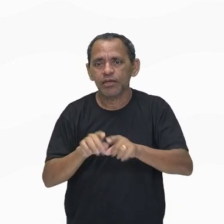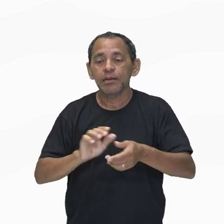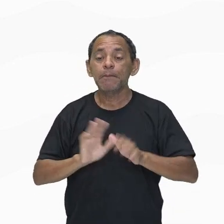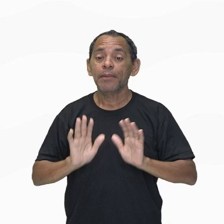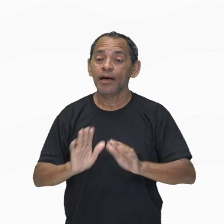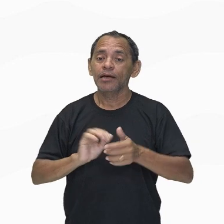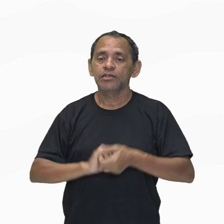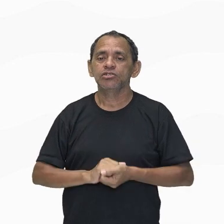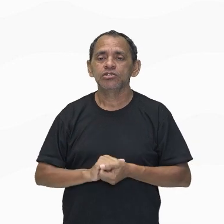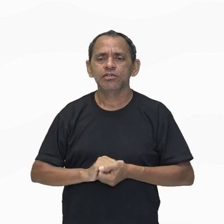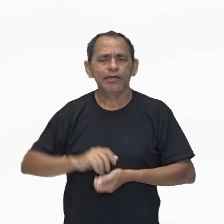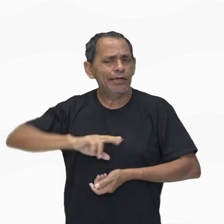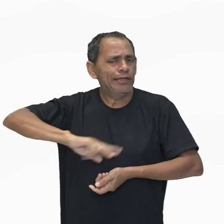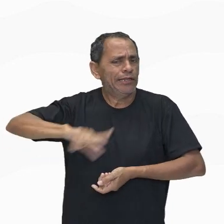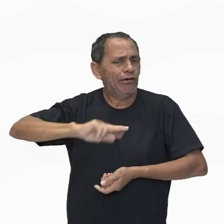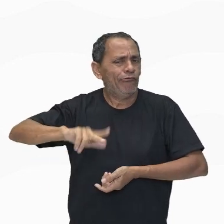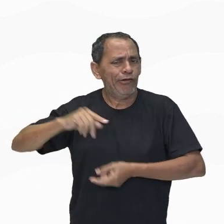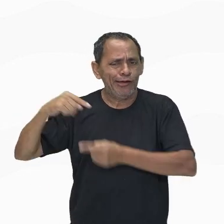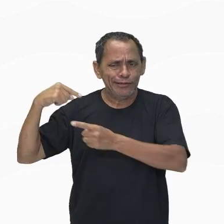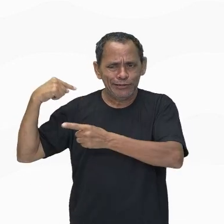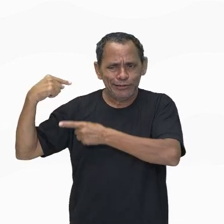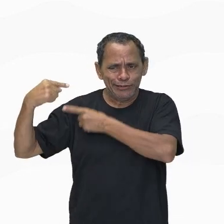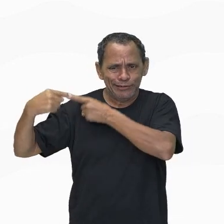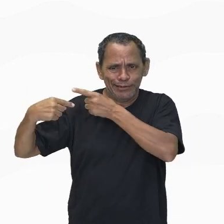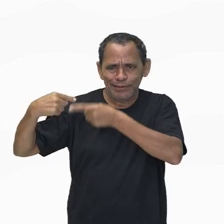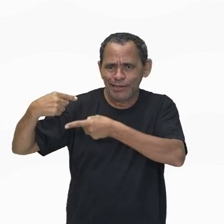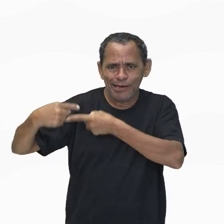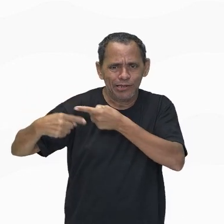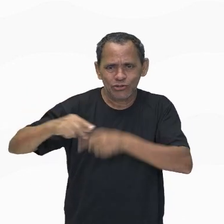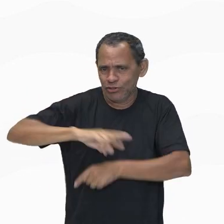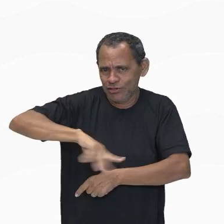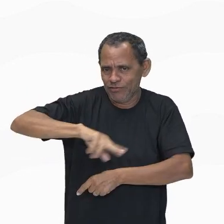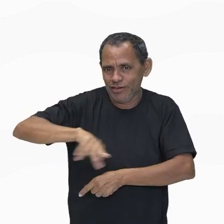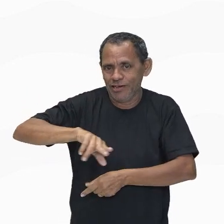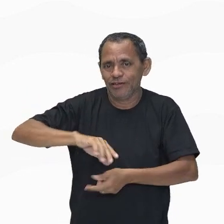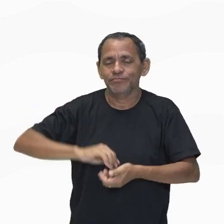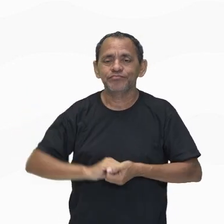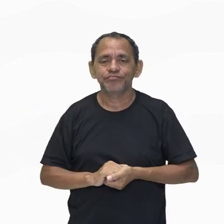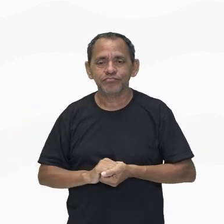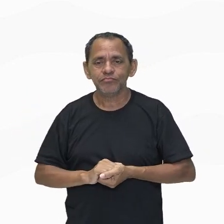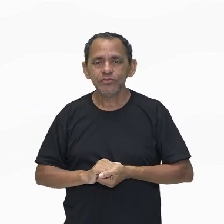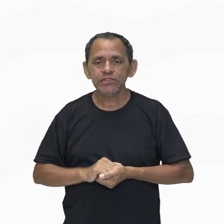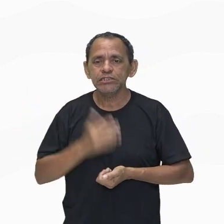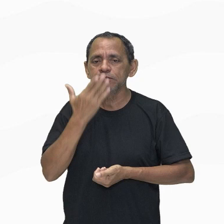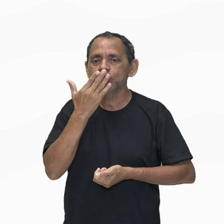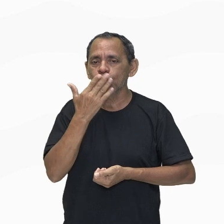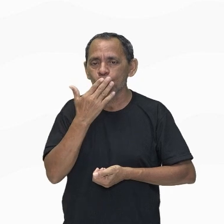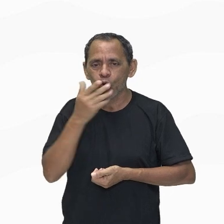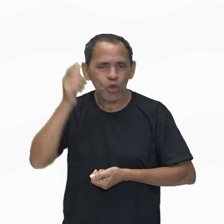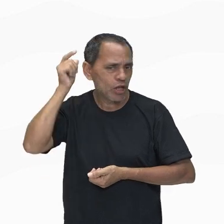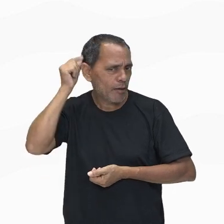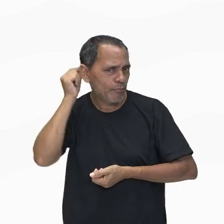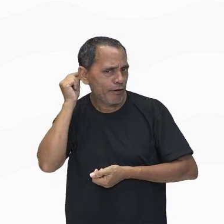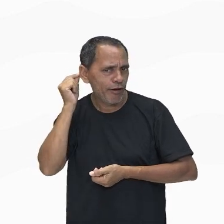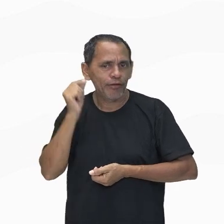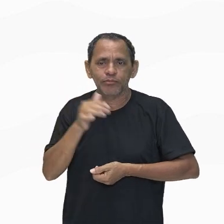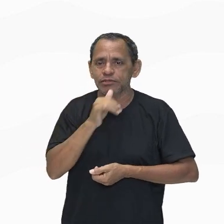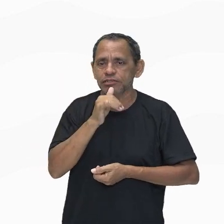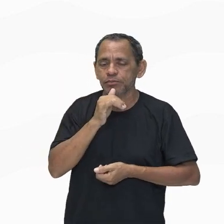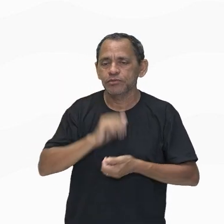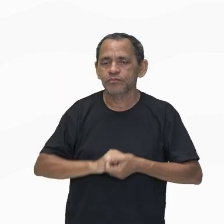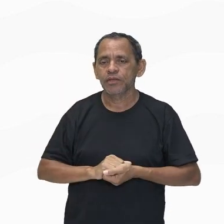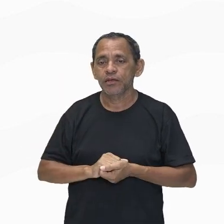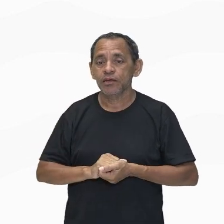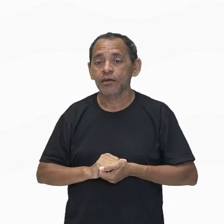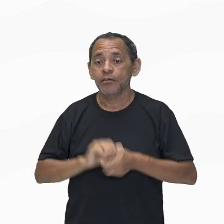é determinado pela herança genética, como a cor do cabelo, por exemplo, sendo moldado pelas